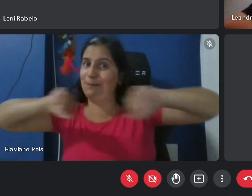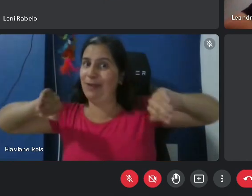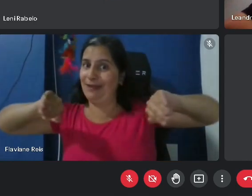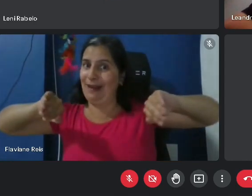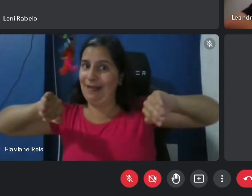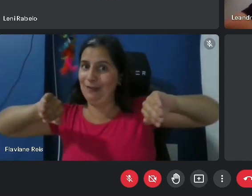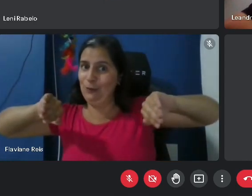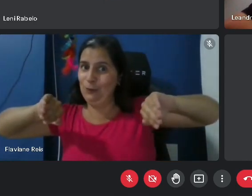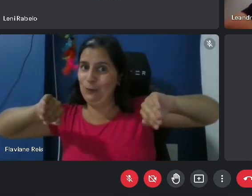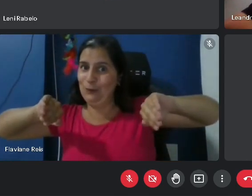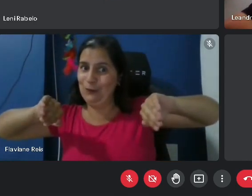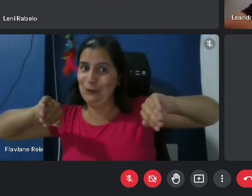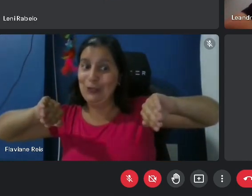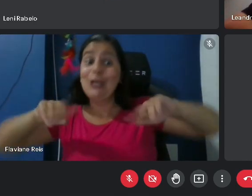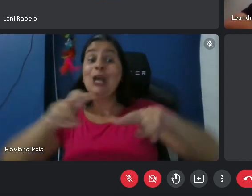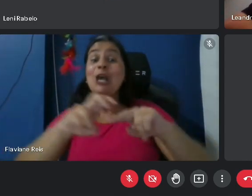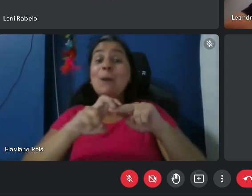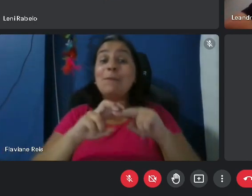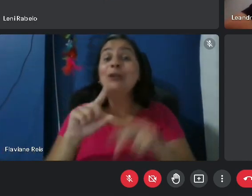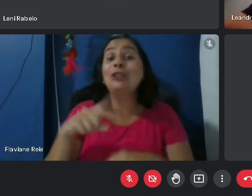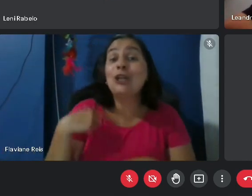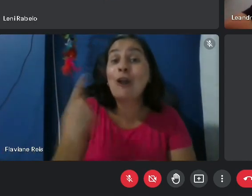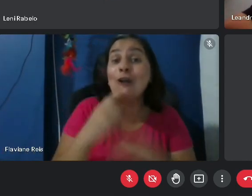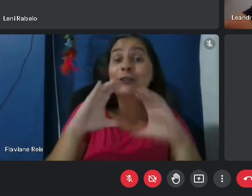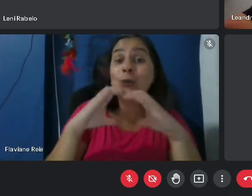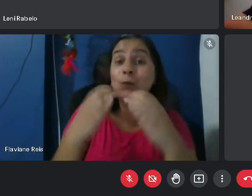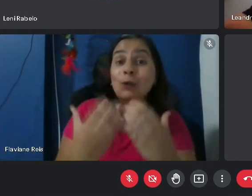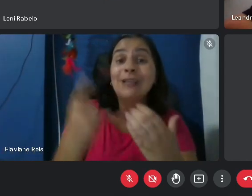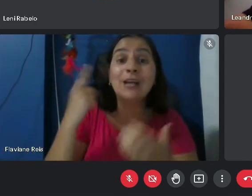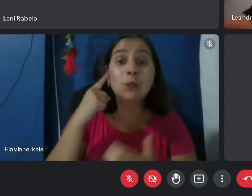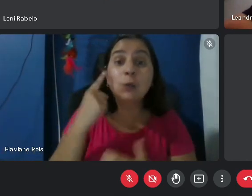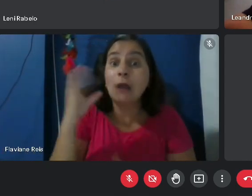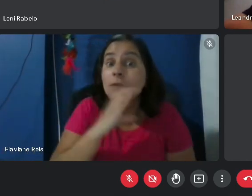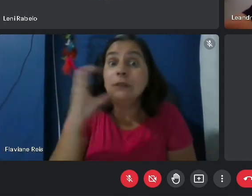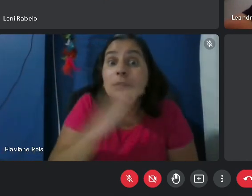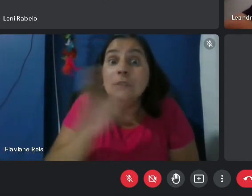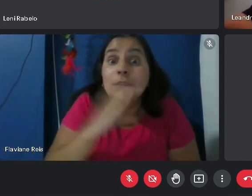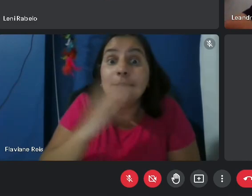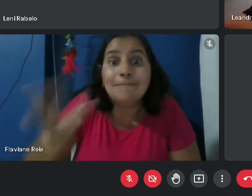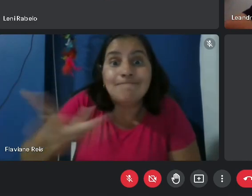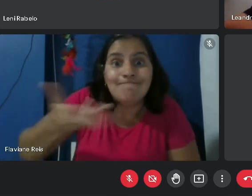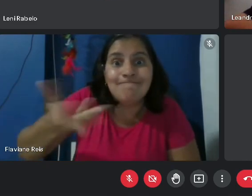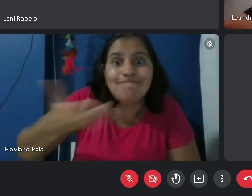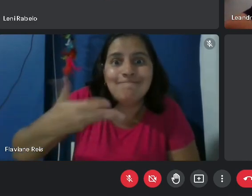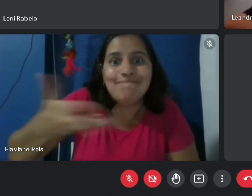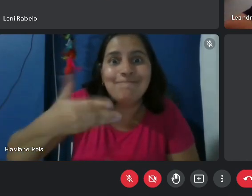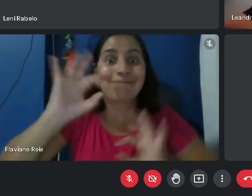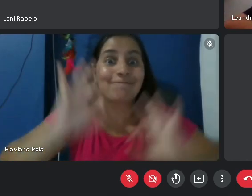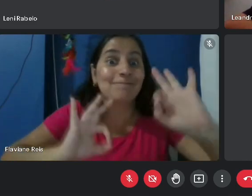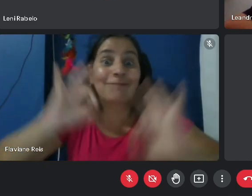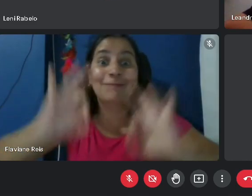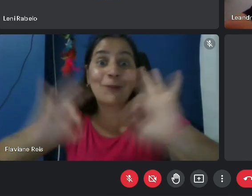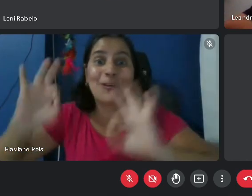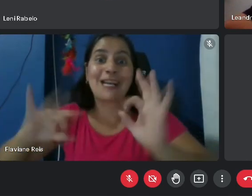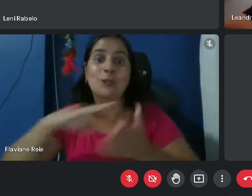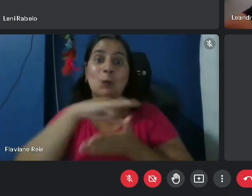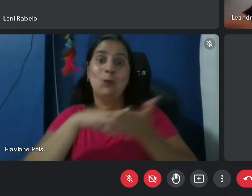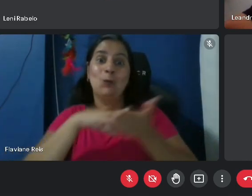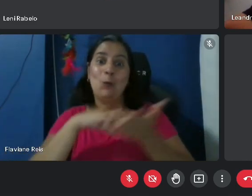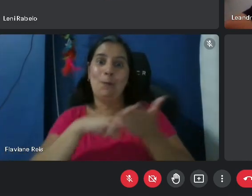de acordo e acompanhar, não os tratar como casos separados. E nós, da comunidade, nós temos